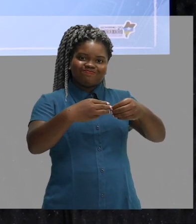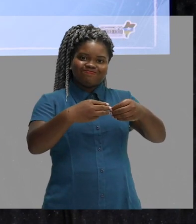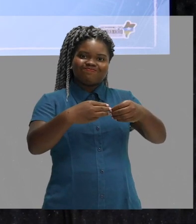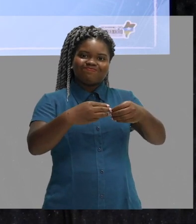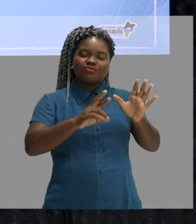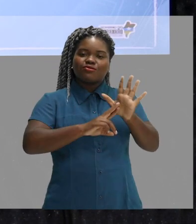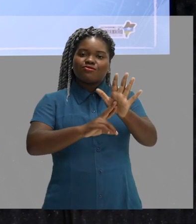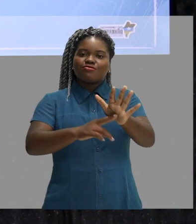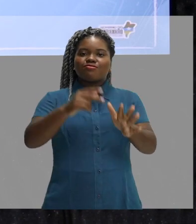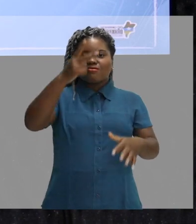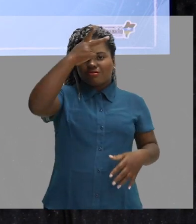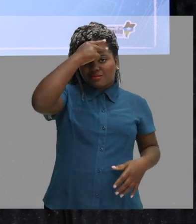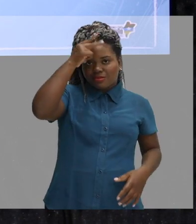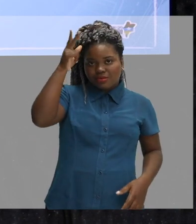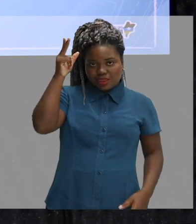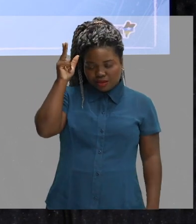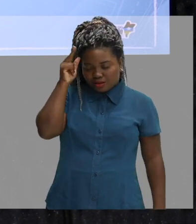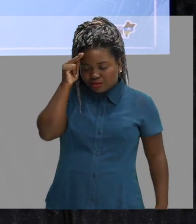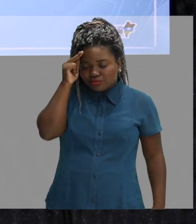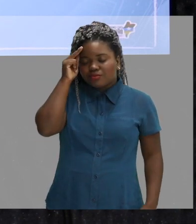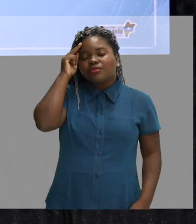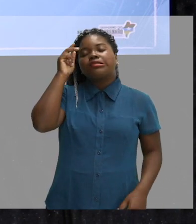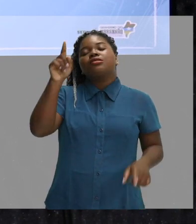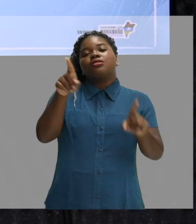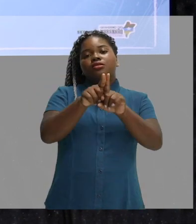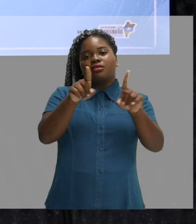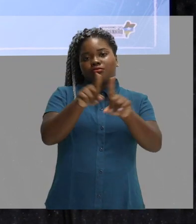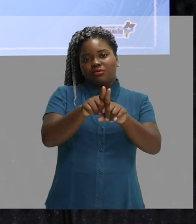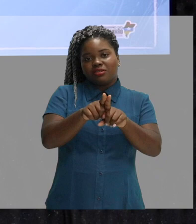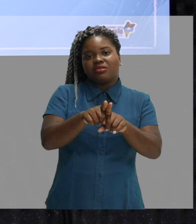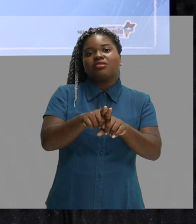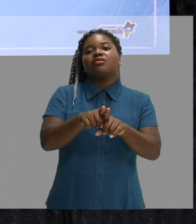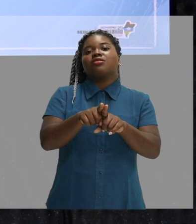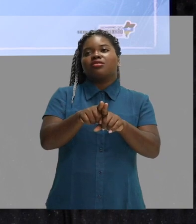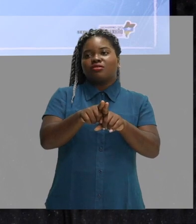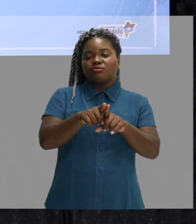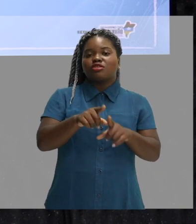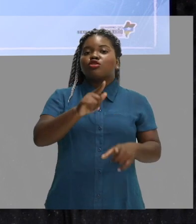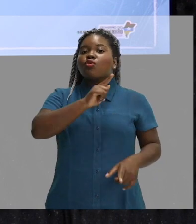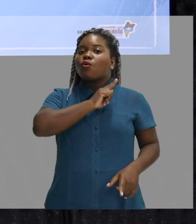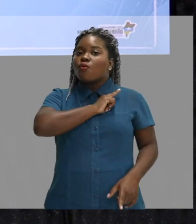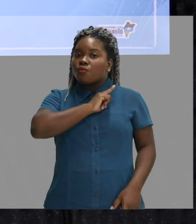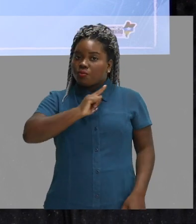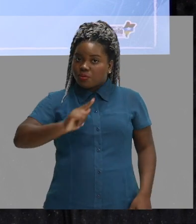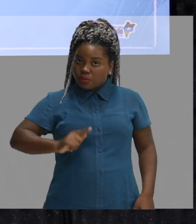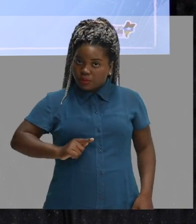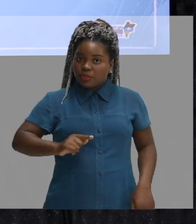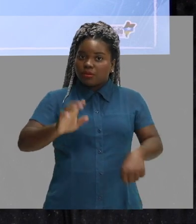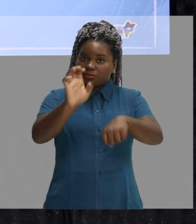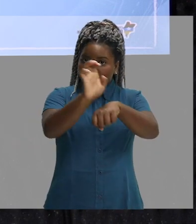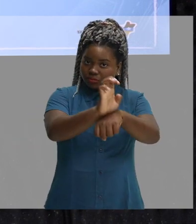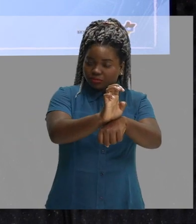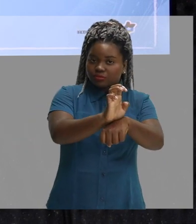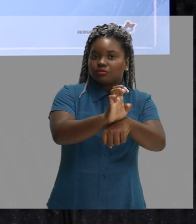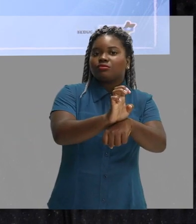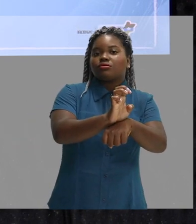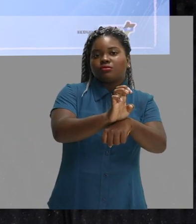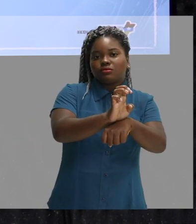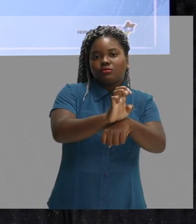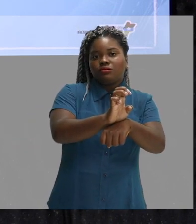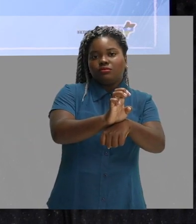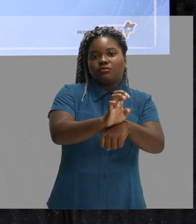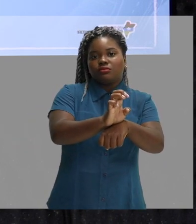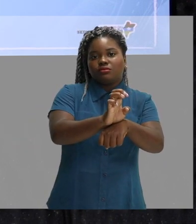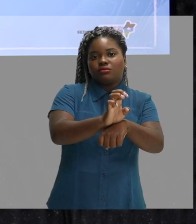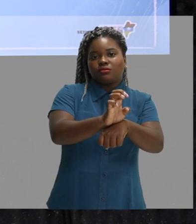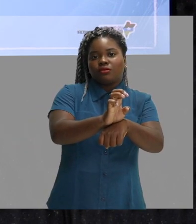município, da sua cidade, pelo governador no nível estadual, governador do estado,